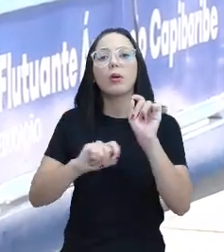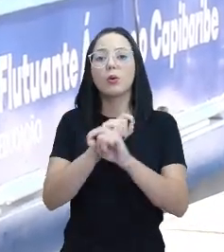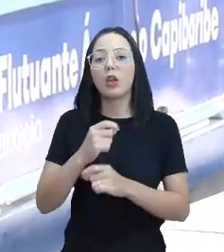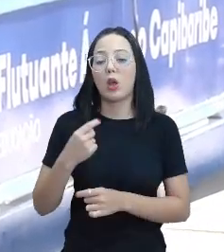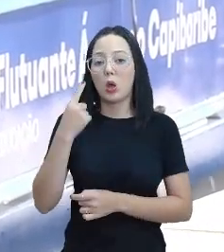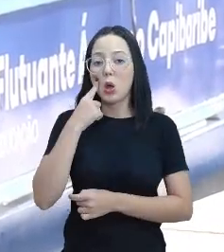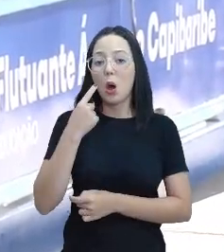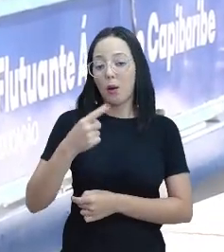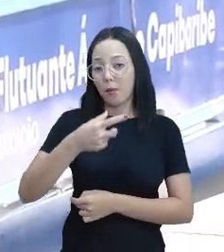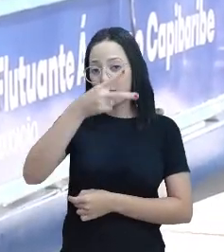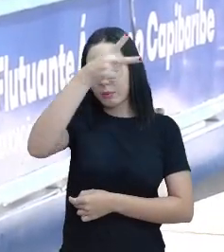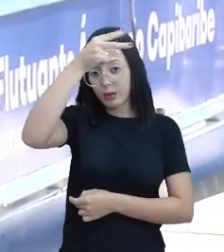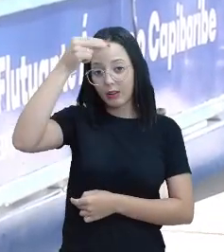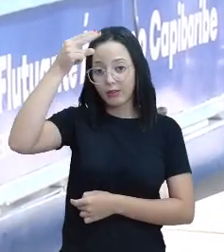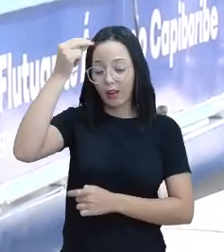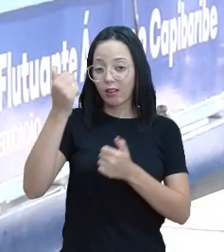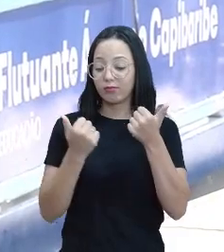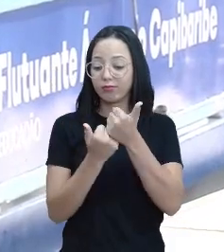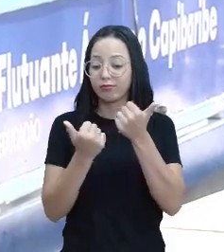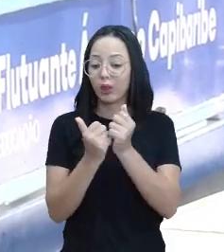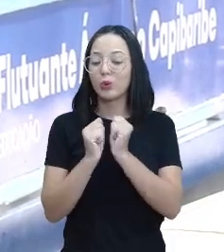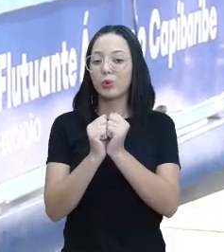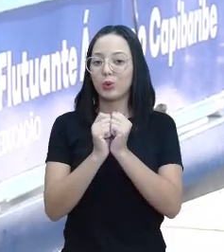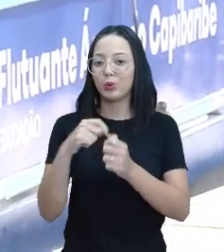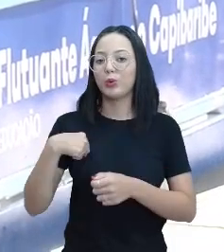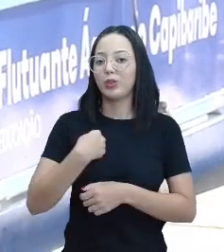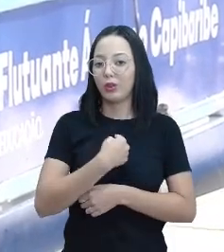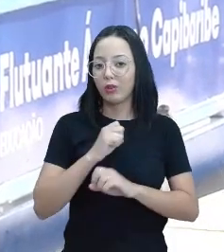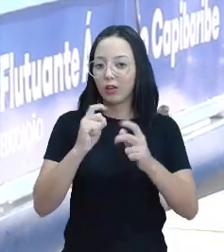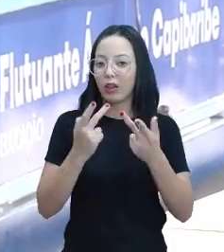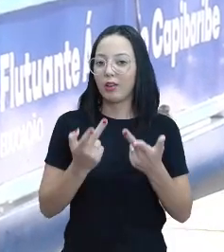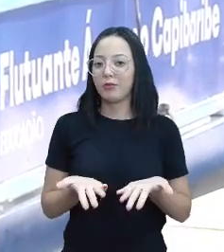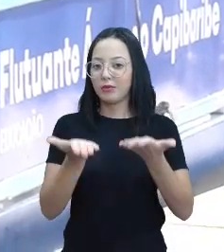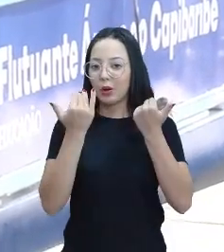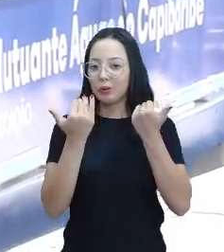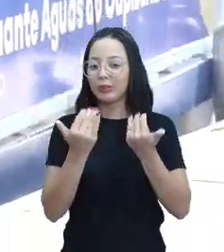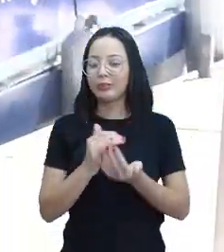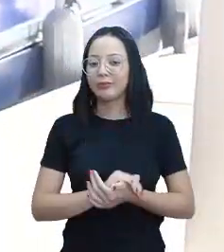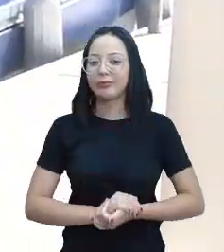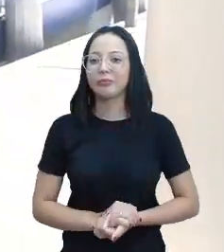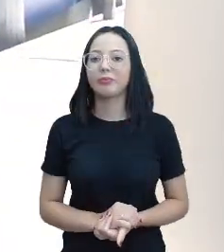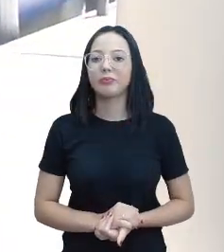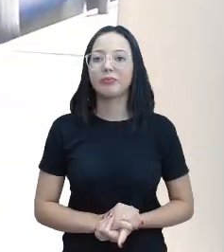vice-prefeita, a Isabela de Rodão, que estará conosco aqui. Vamos nessa, gente?